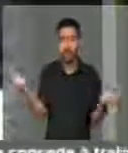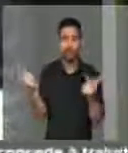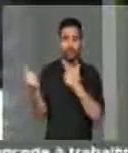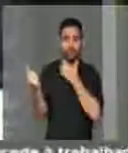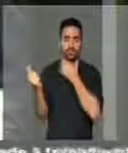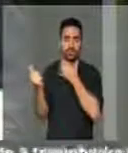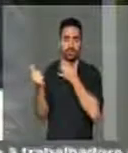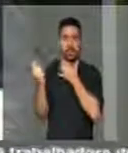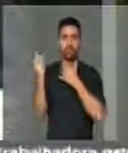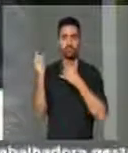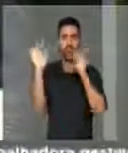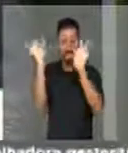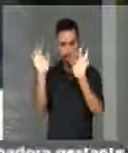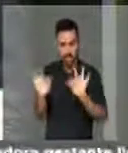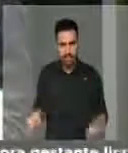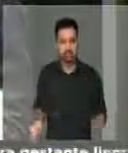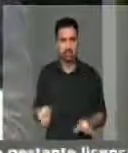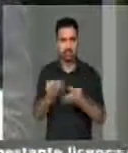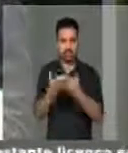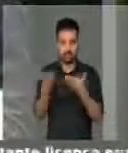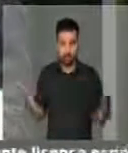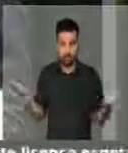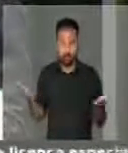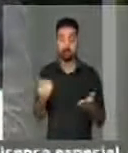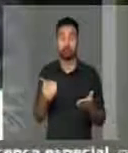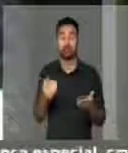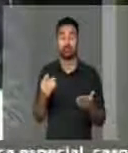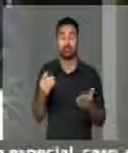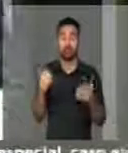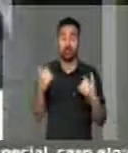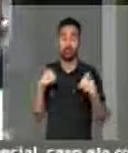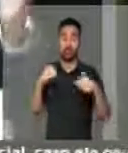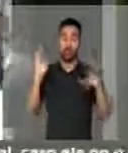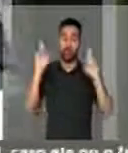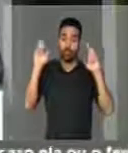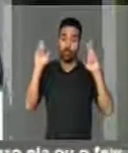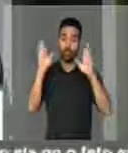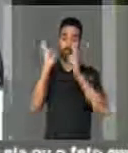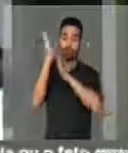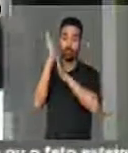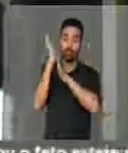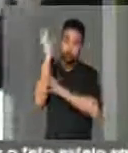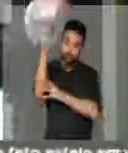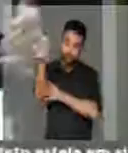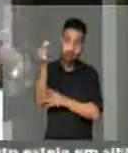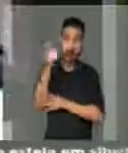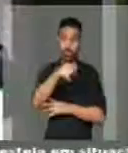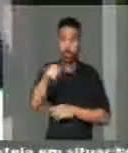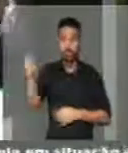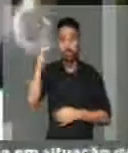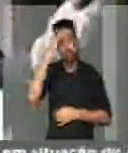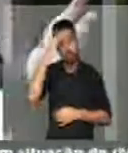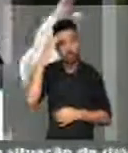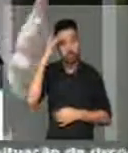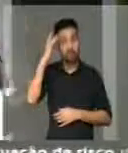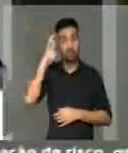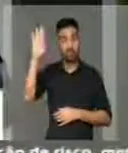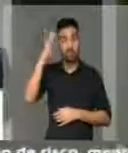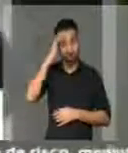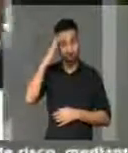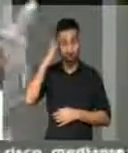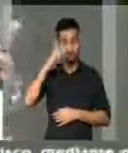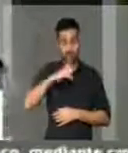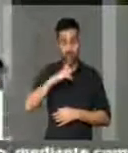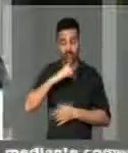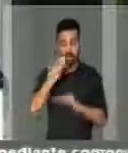muitas felicidades e que o futuro, especialmente para esses que estão se preparando